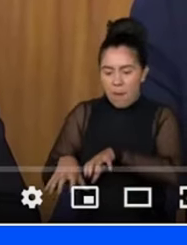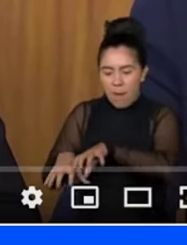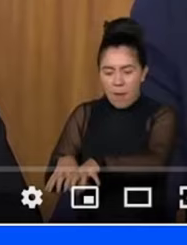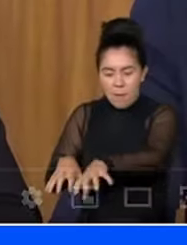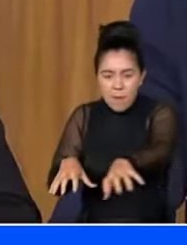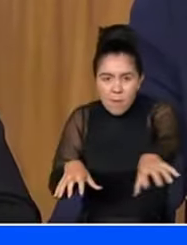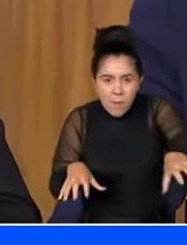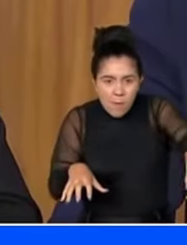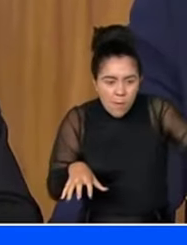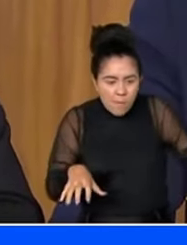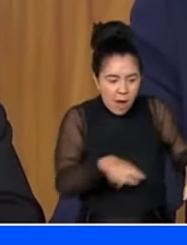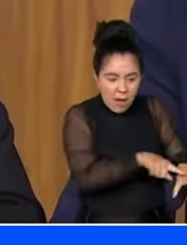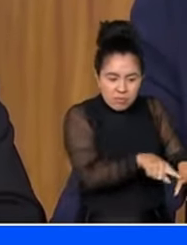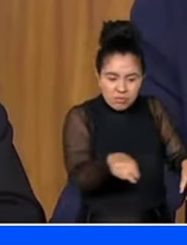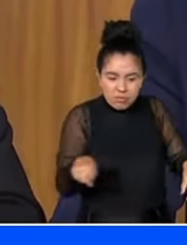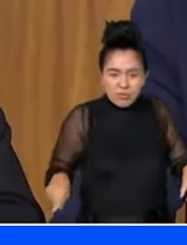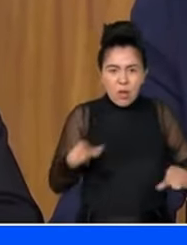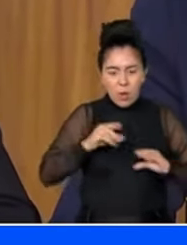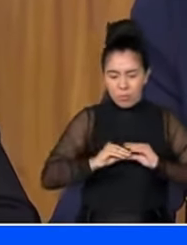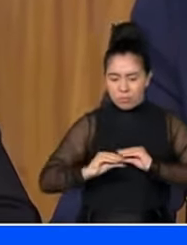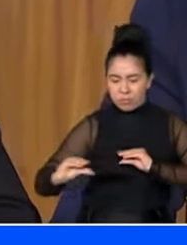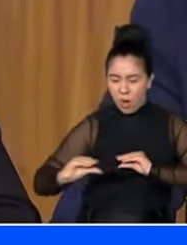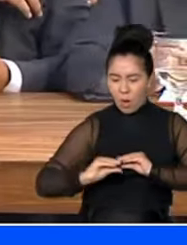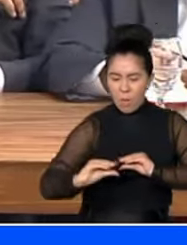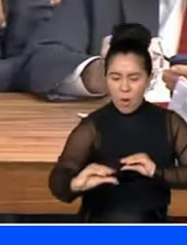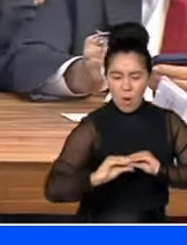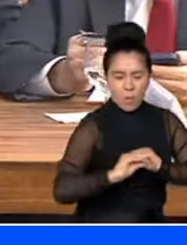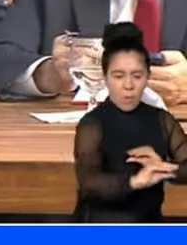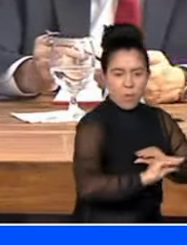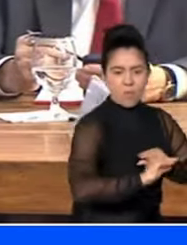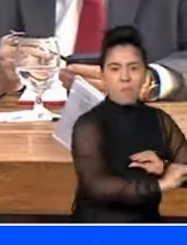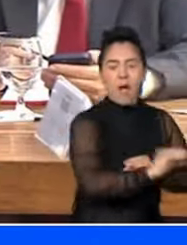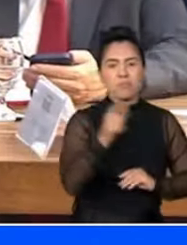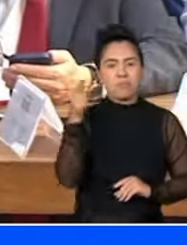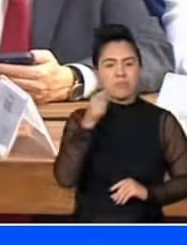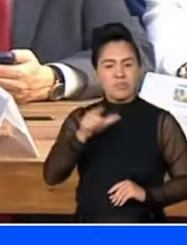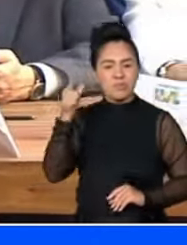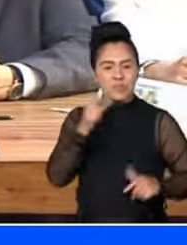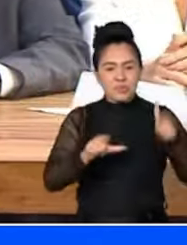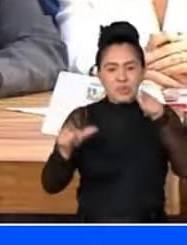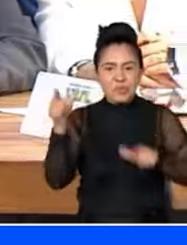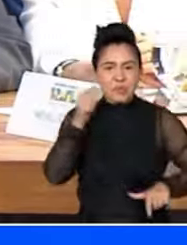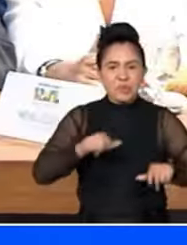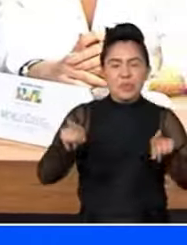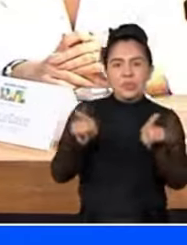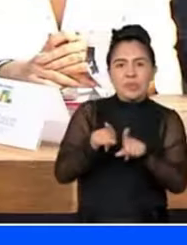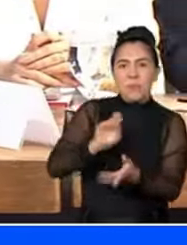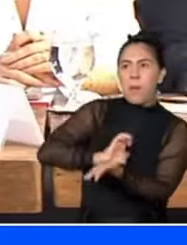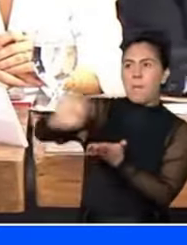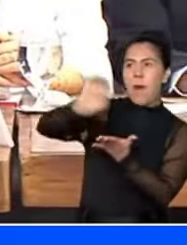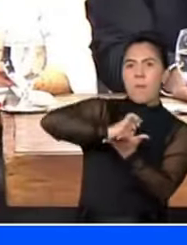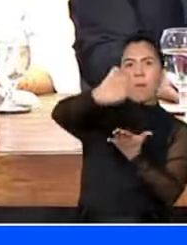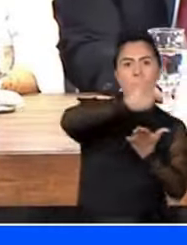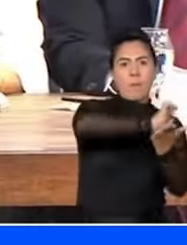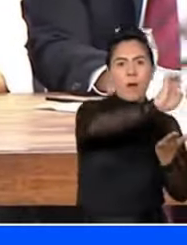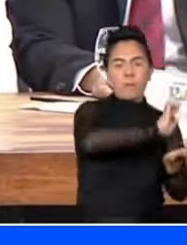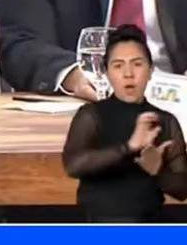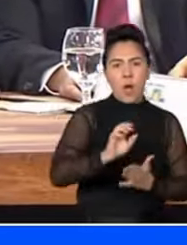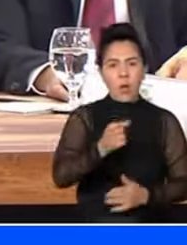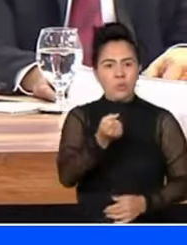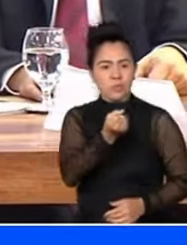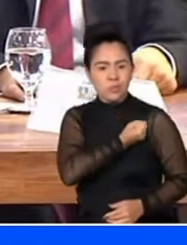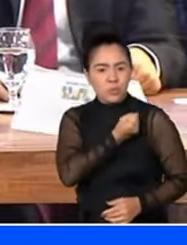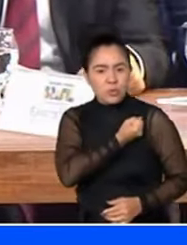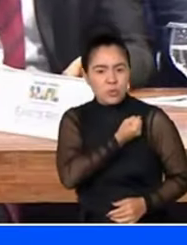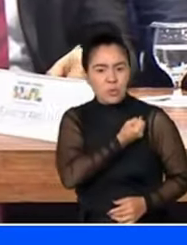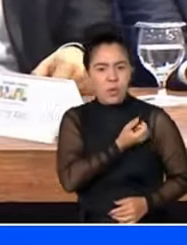Eles estão ganhando dinheiro com esse ambiente novo que o senhor trouxe para o Brasil. Eles estão conquistando mercados no mundo e os números não deixam nenhuma